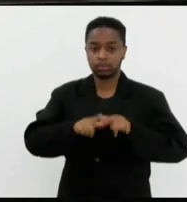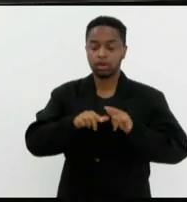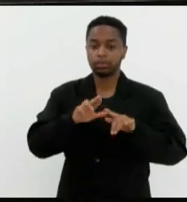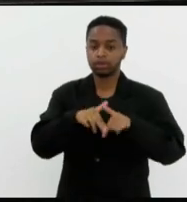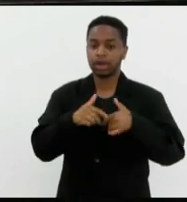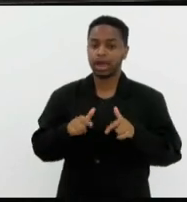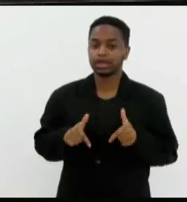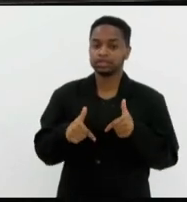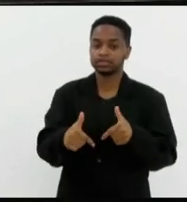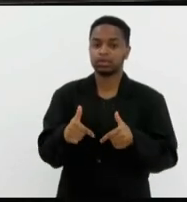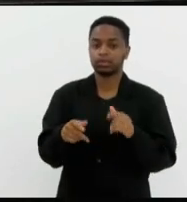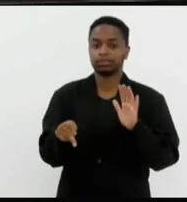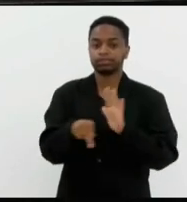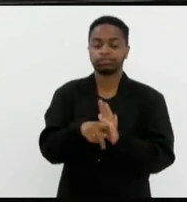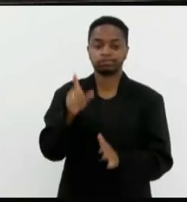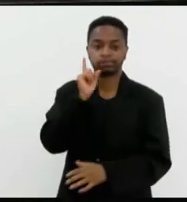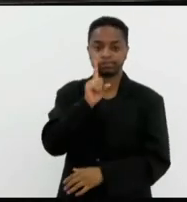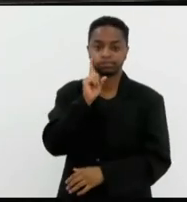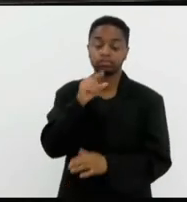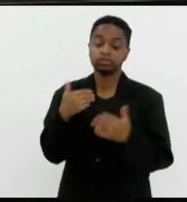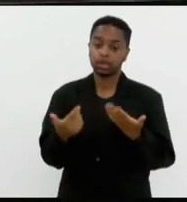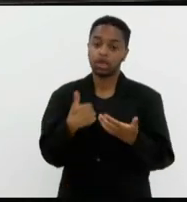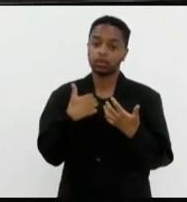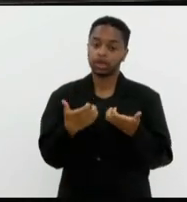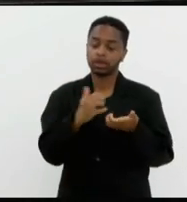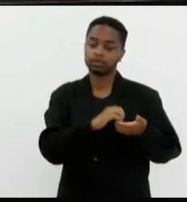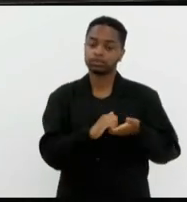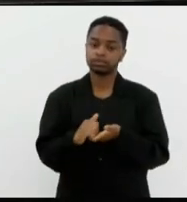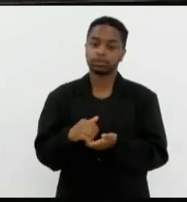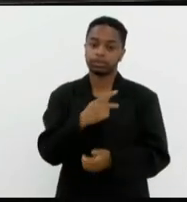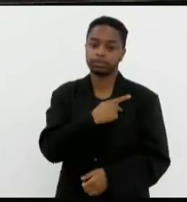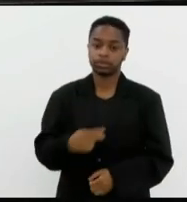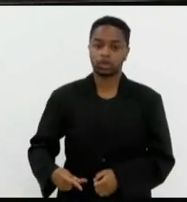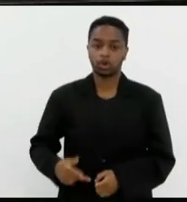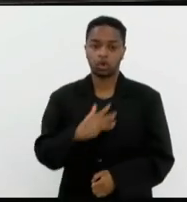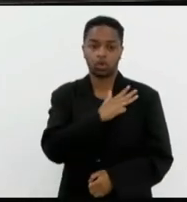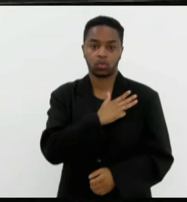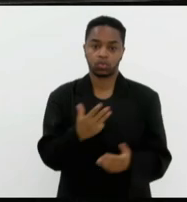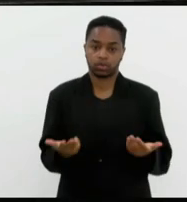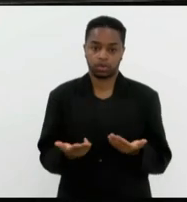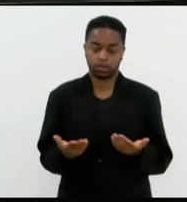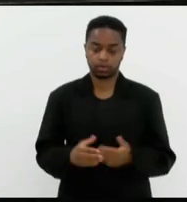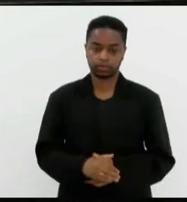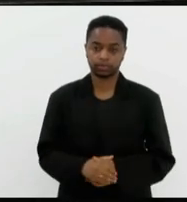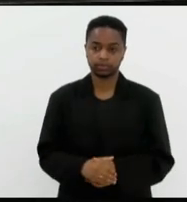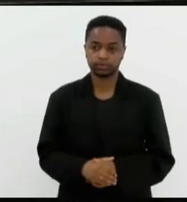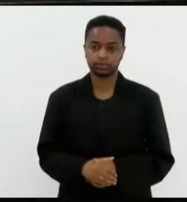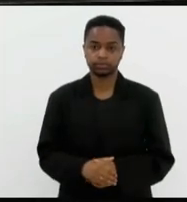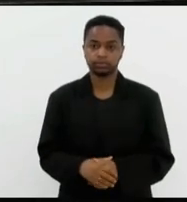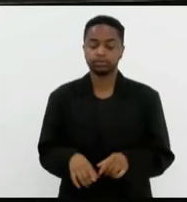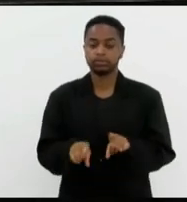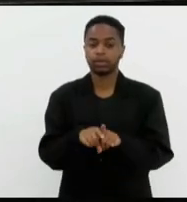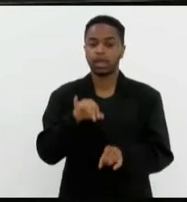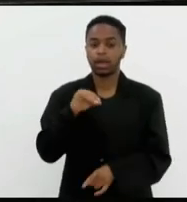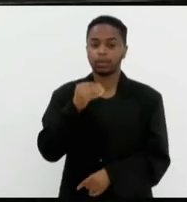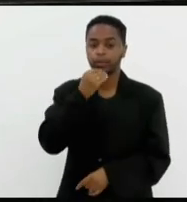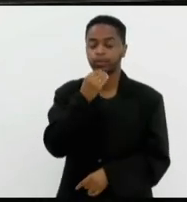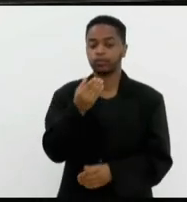Unidos. Então, eu quero saudar o presidente Lula nesta direção. Aproveito